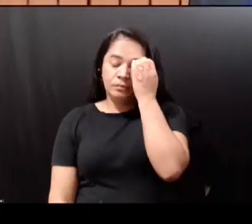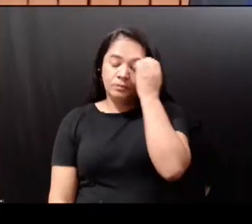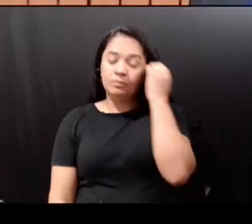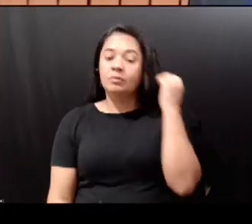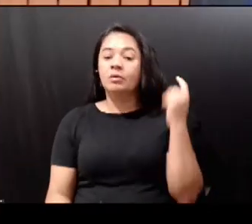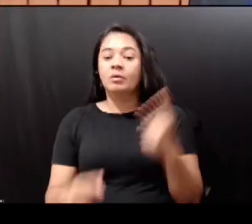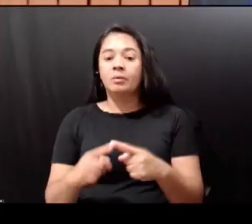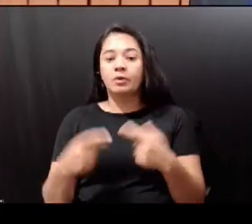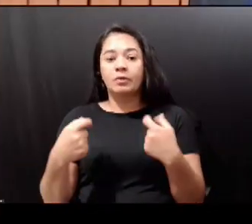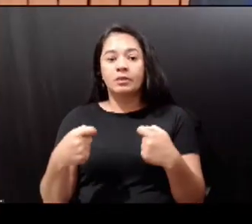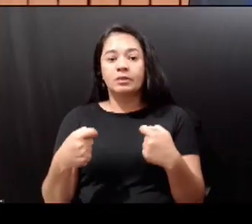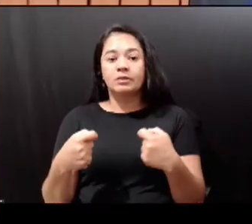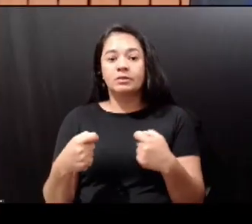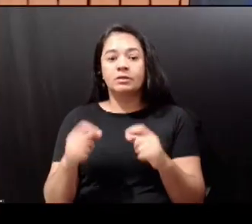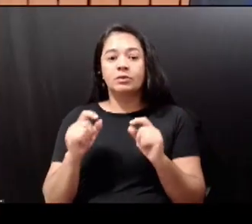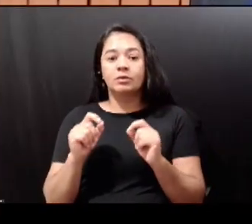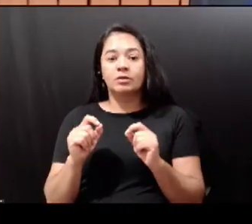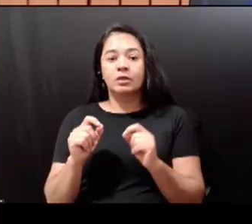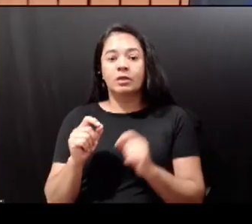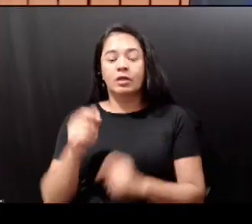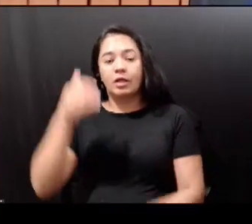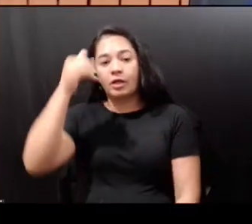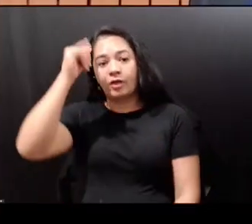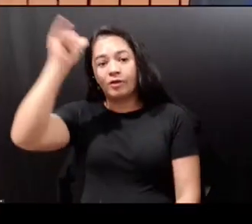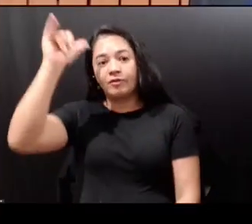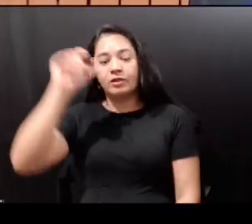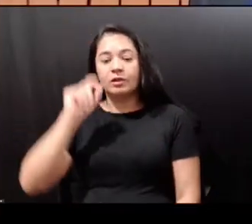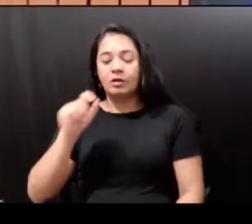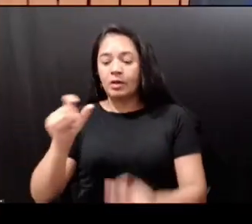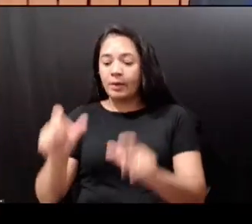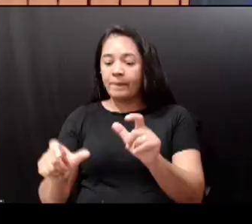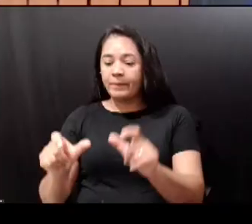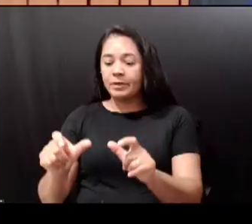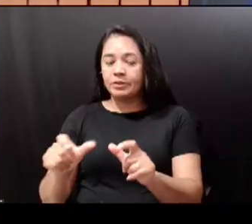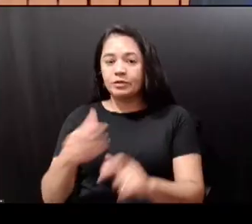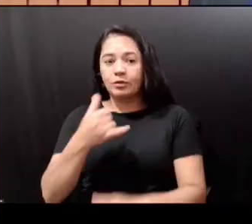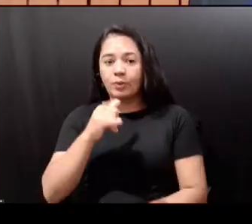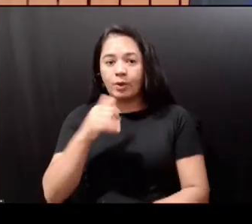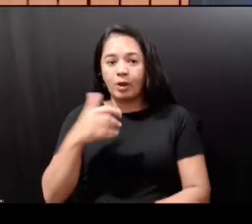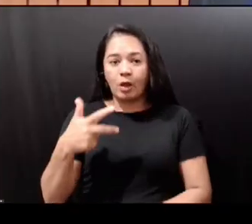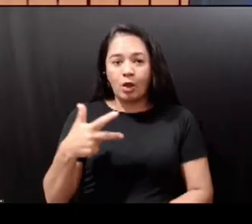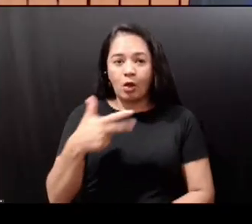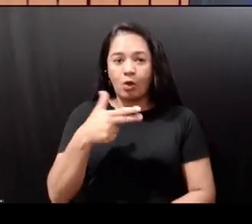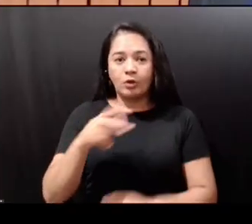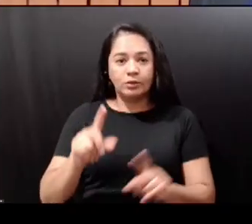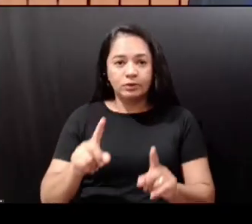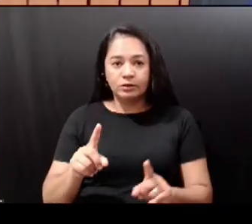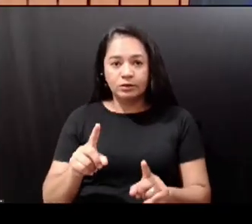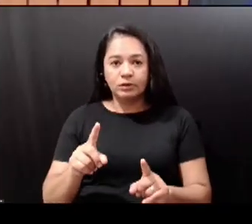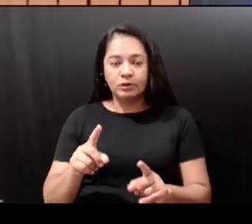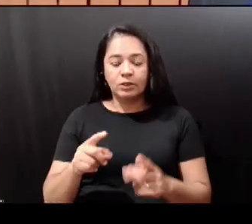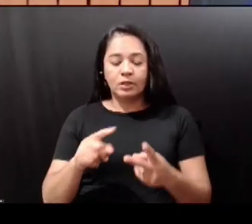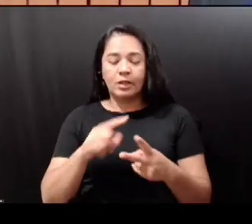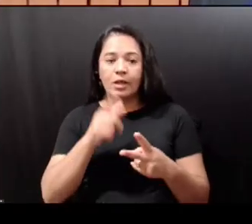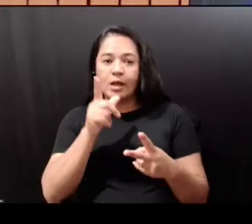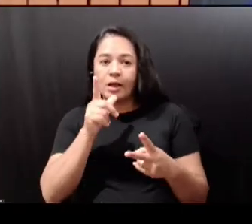deixar pessoas sem o fornecimento de energia e de água aos finais de semana. Porque você imagine, por um descuido,